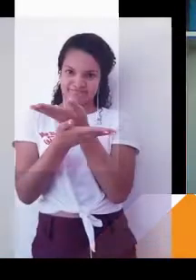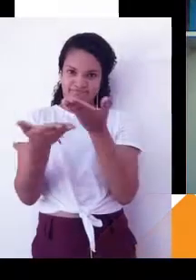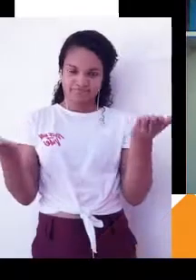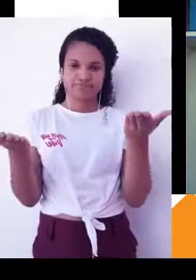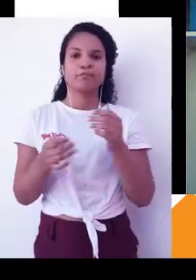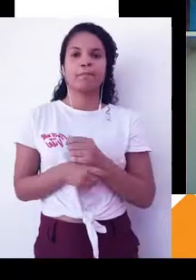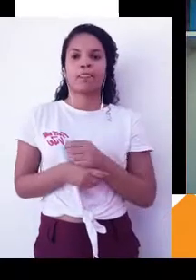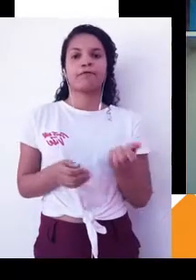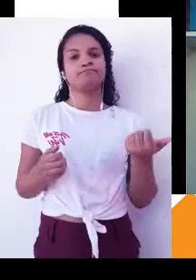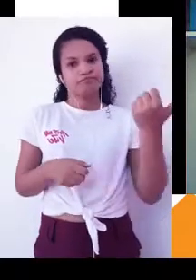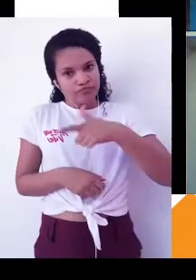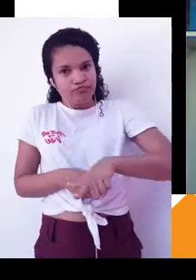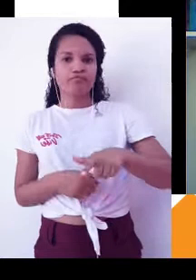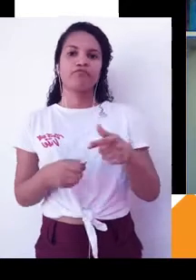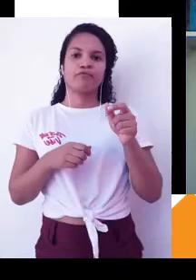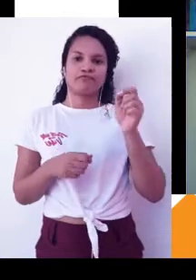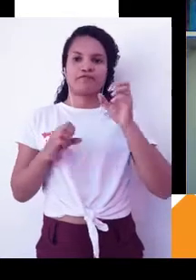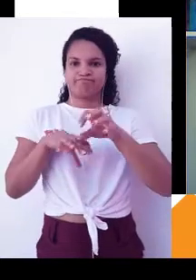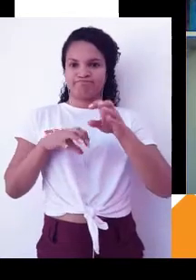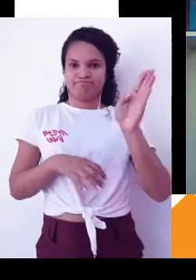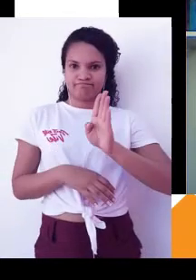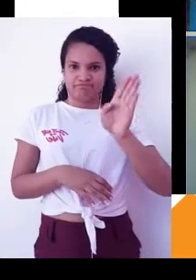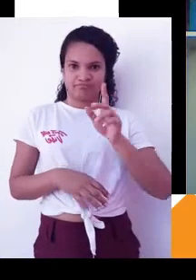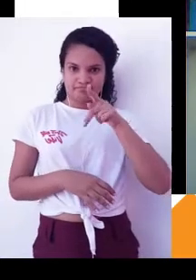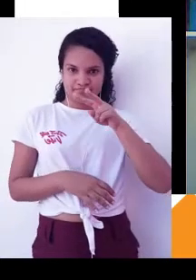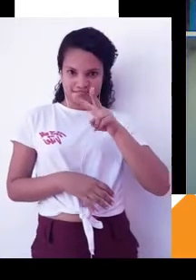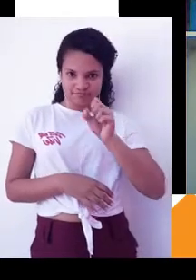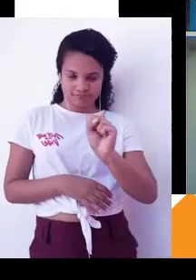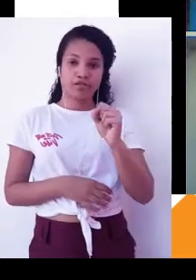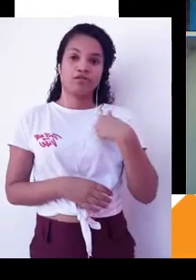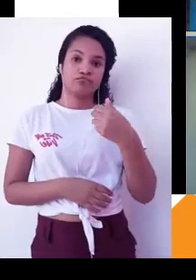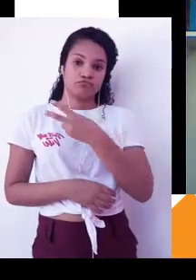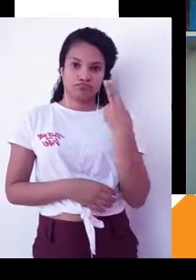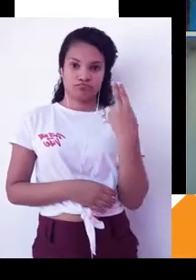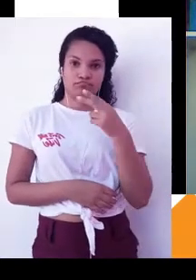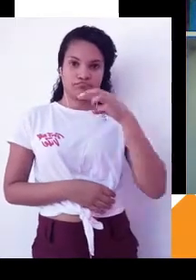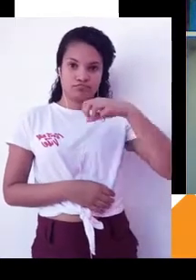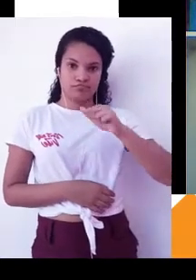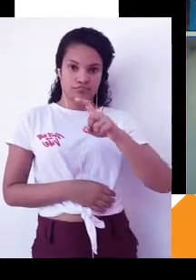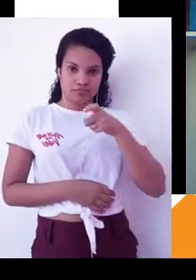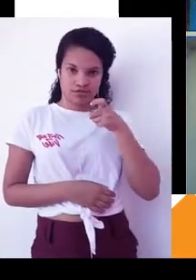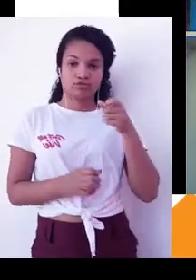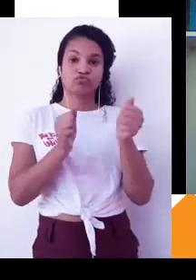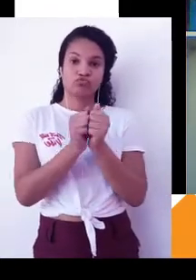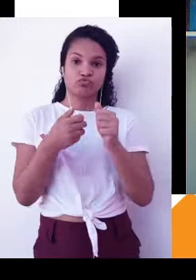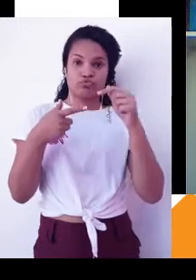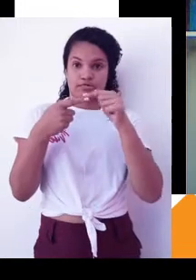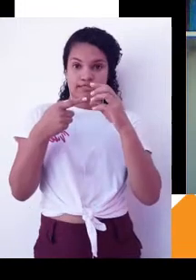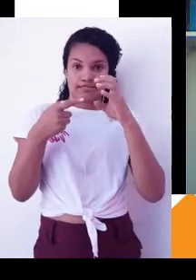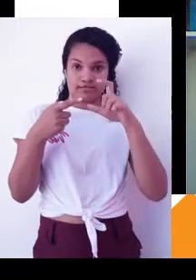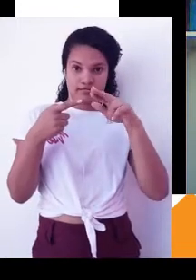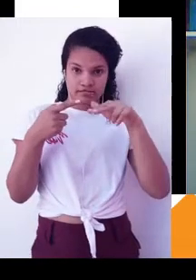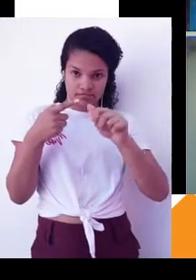Olá pessoal, estamos aqui para mais uma aula de Biologia do PVS. Eu sou o professor Max Pierini, coordenador da disciplina, juntamente com a professora